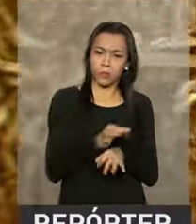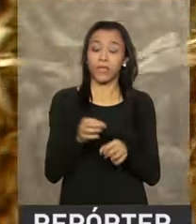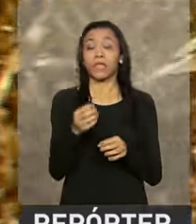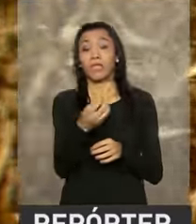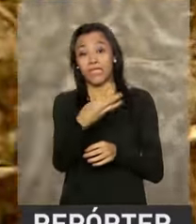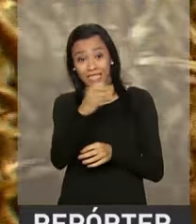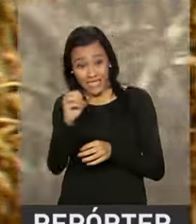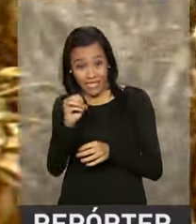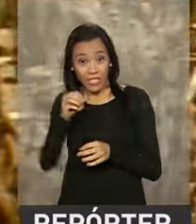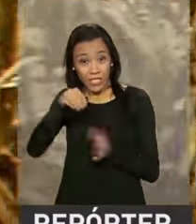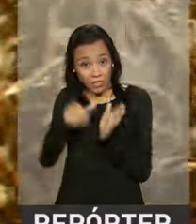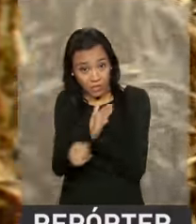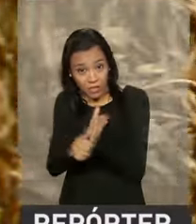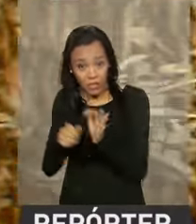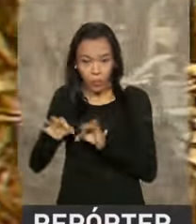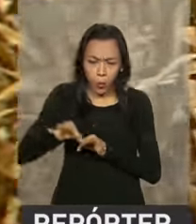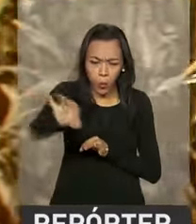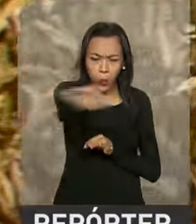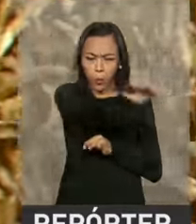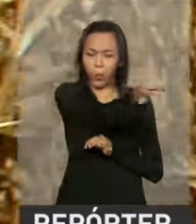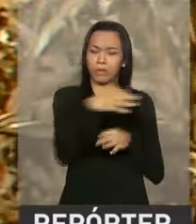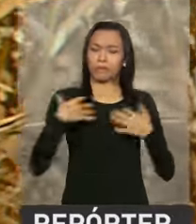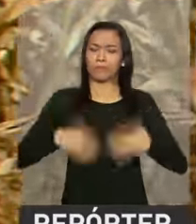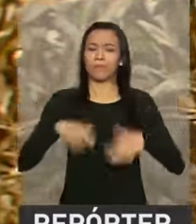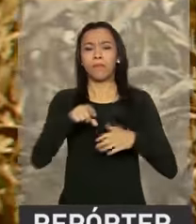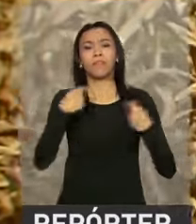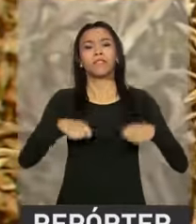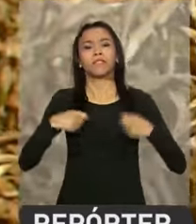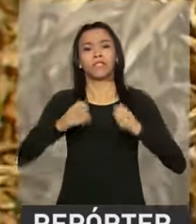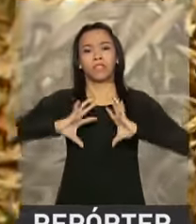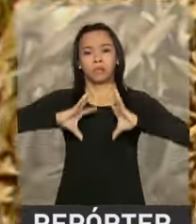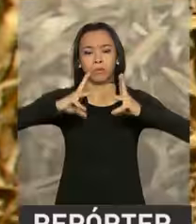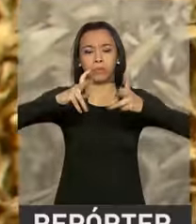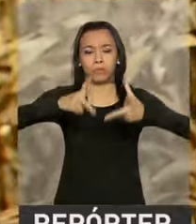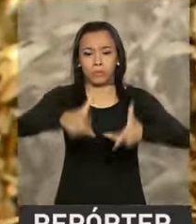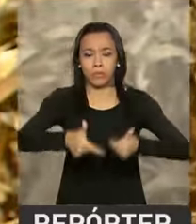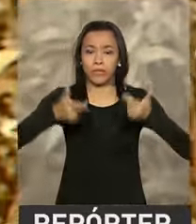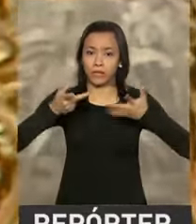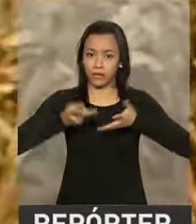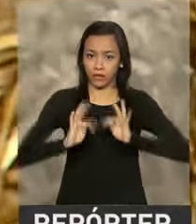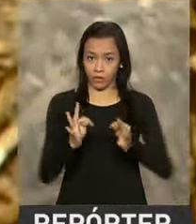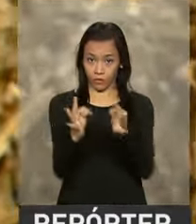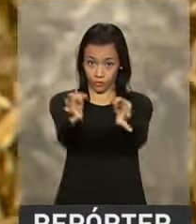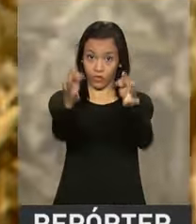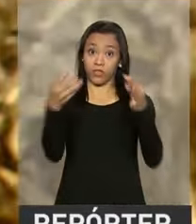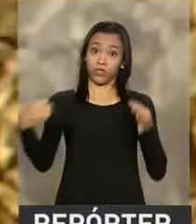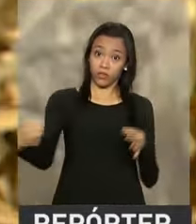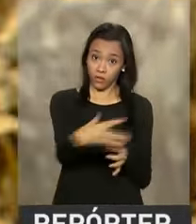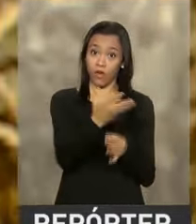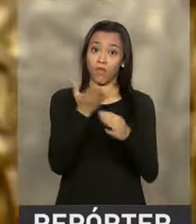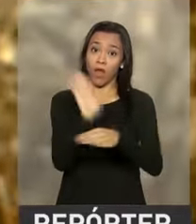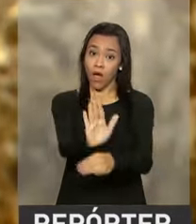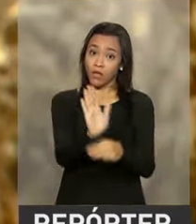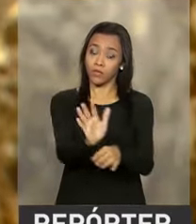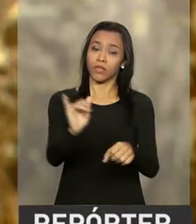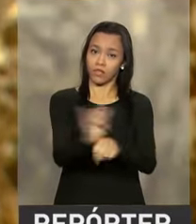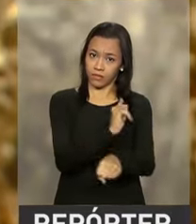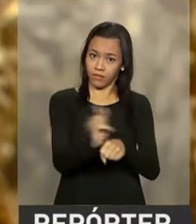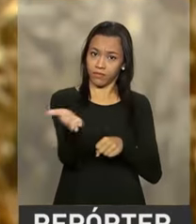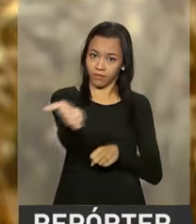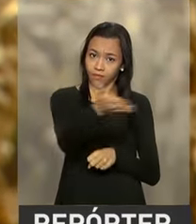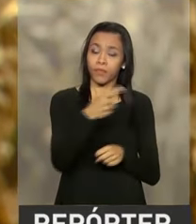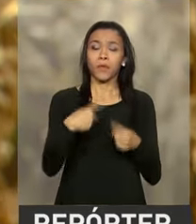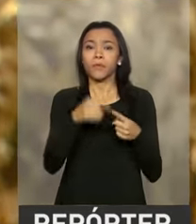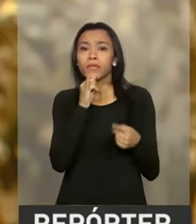produção como esta exige máquinas agrícolas cada vez mais modernas. As novas tecnologias permitem, por exemplo,